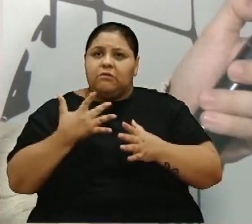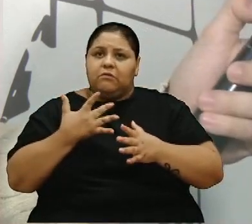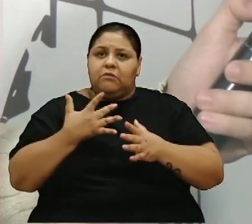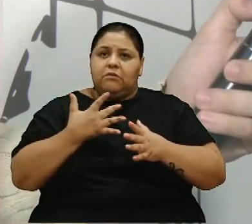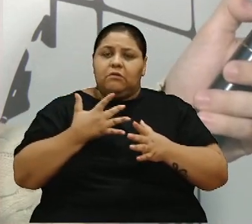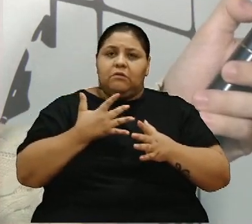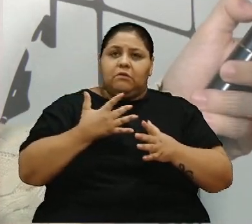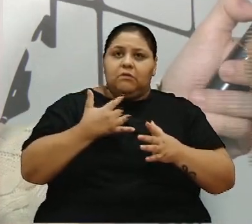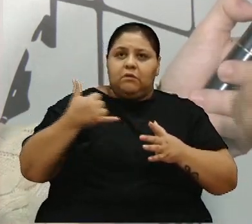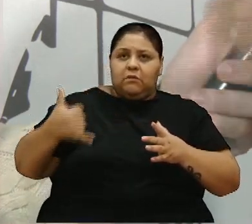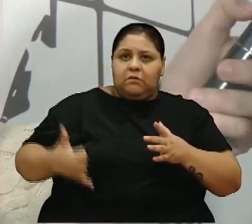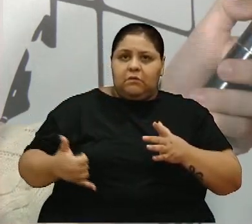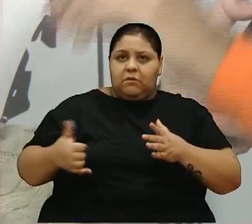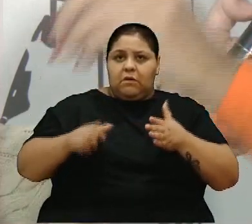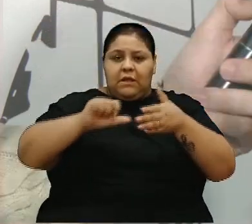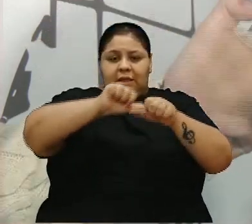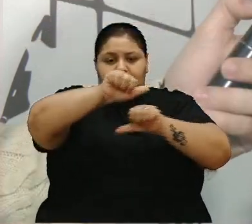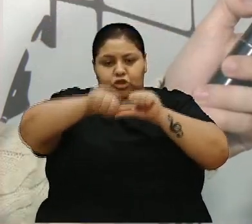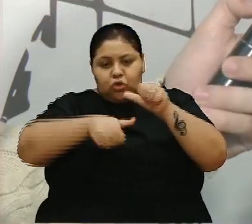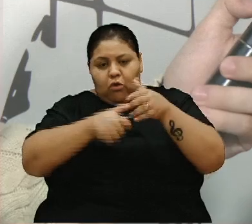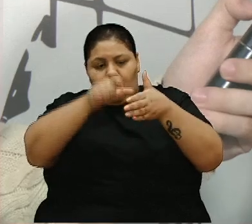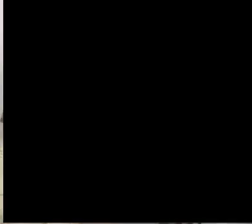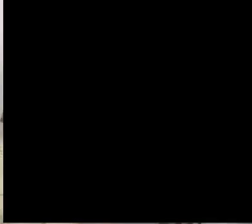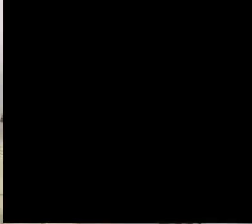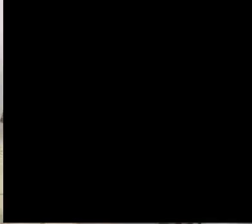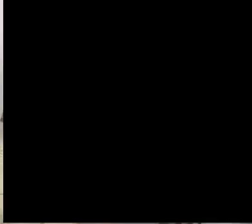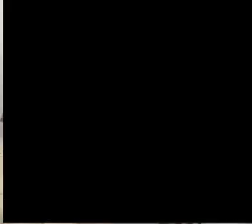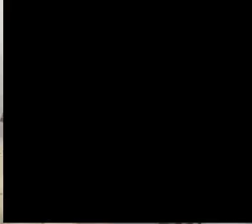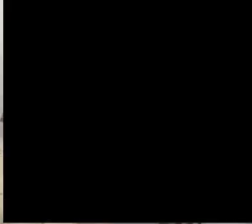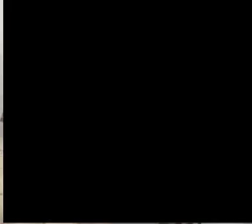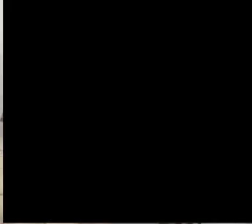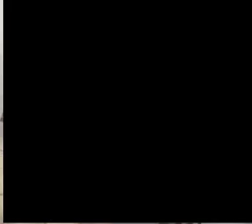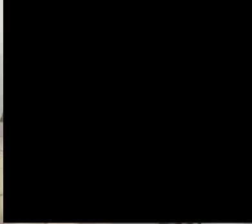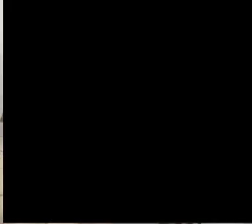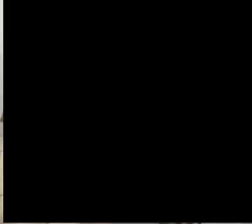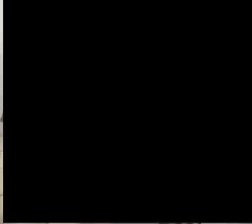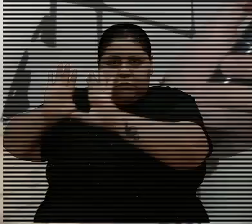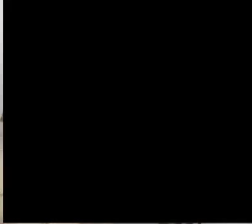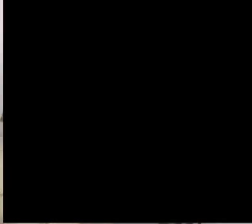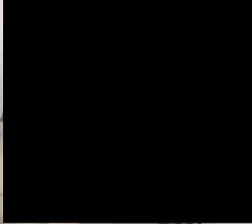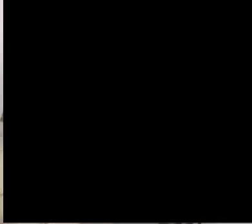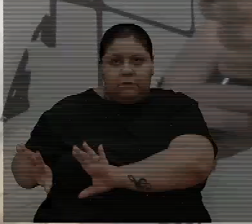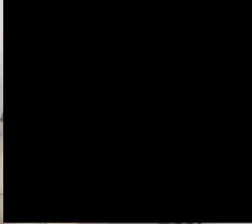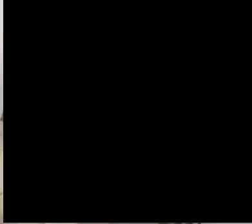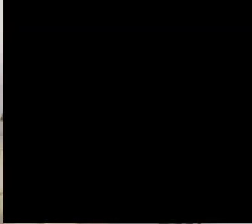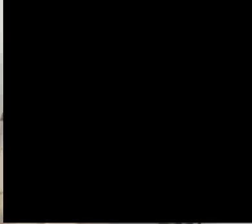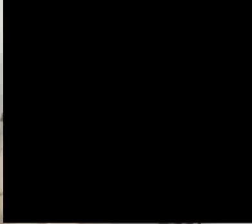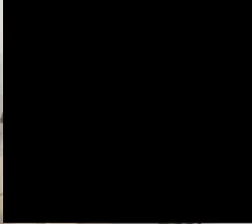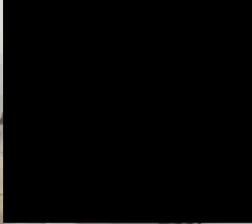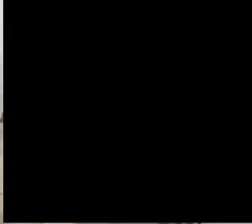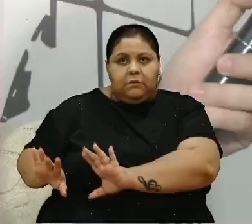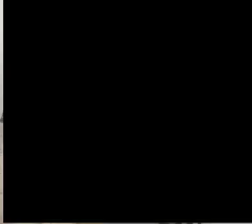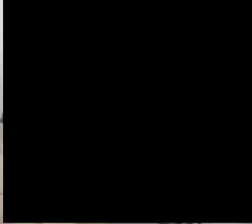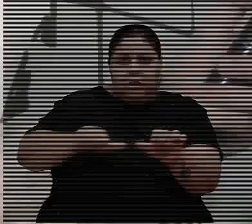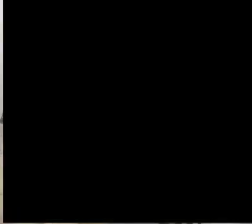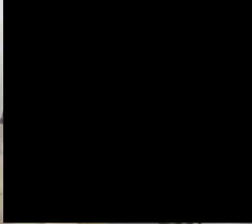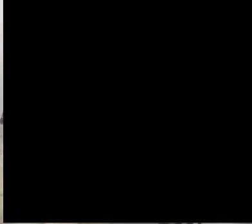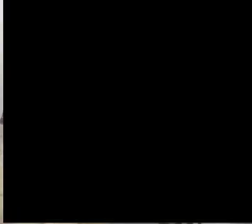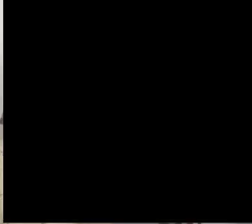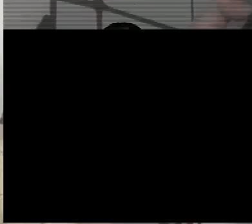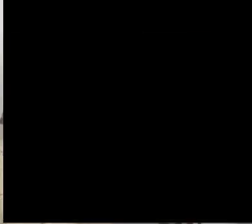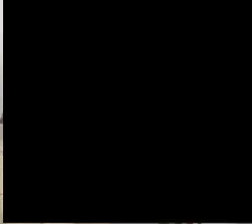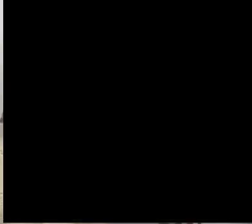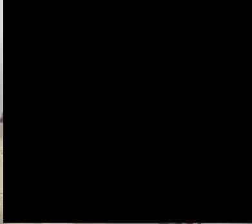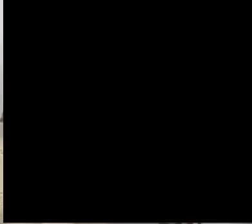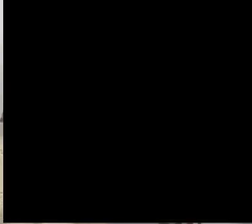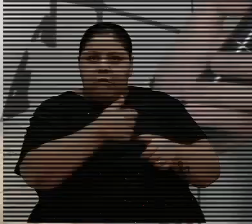trocam, né, a parte de dentro, que vai toda para os lugares determinados, trocam a parte de dentro por uma carga de caneta, e essa